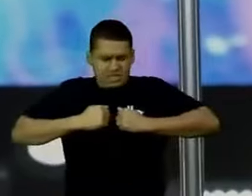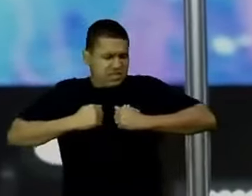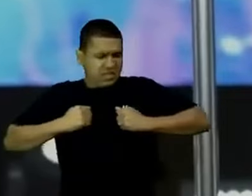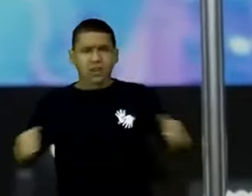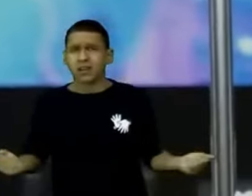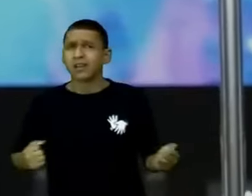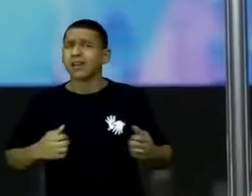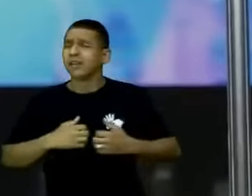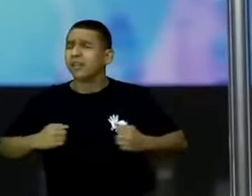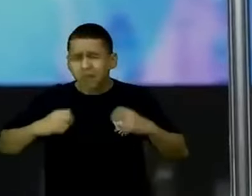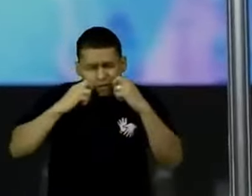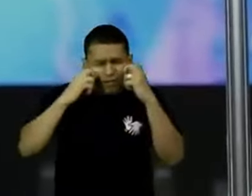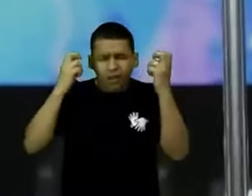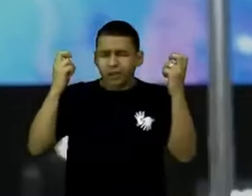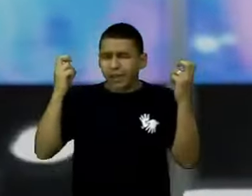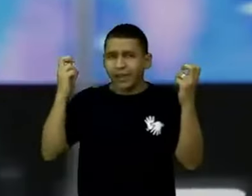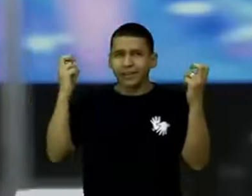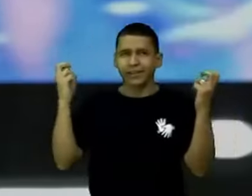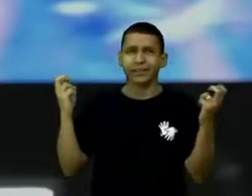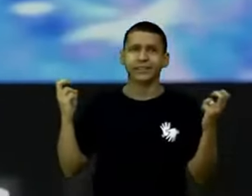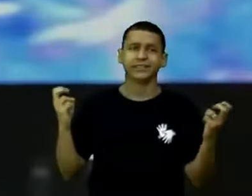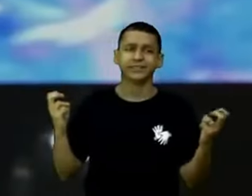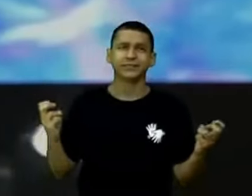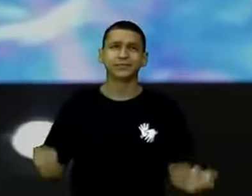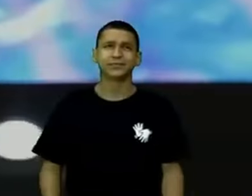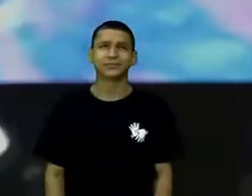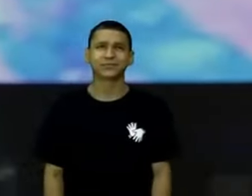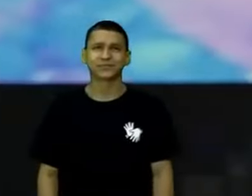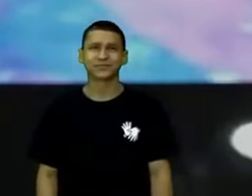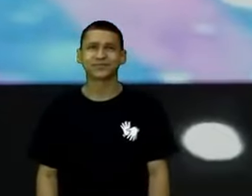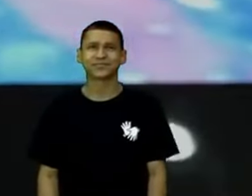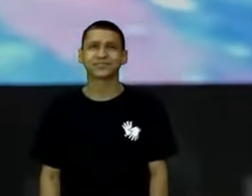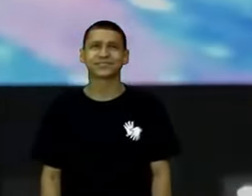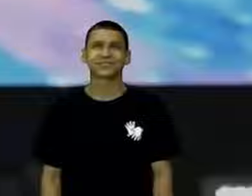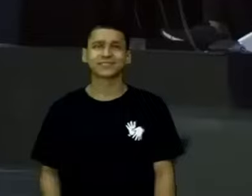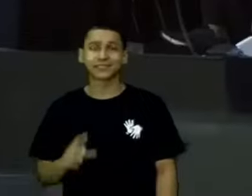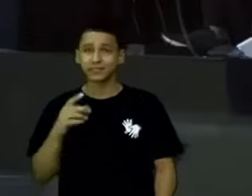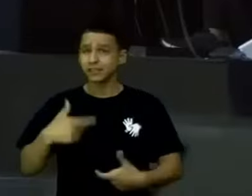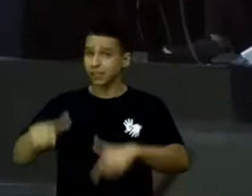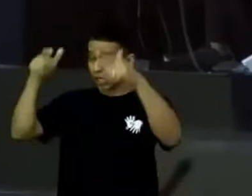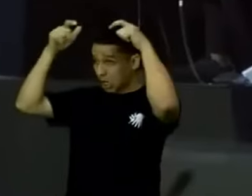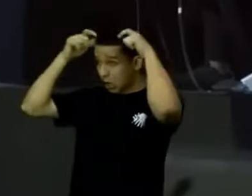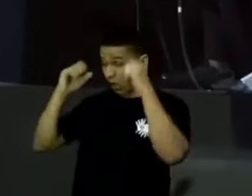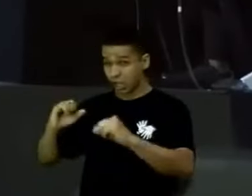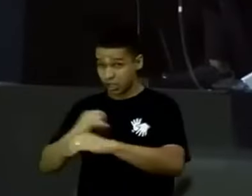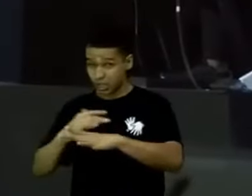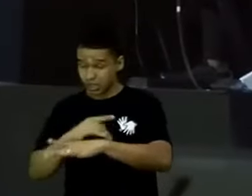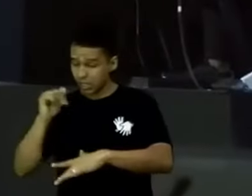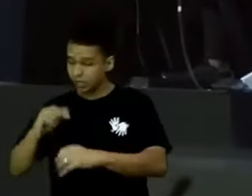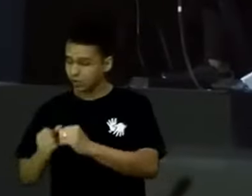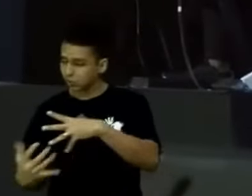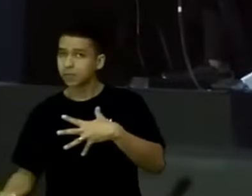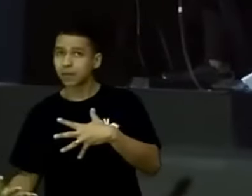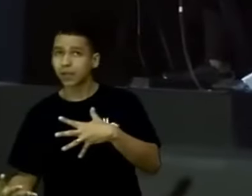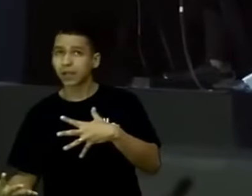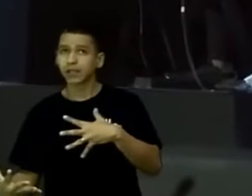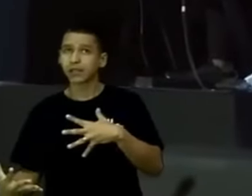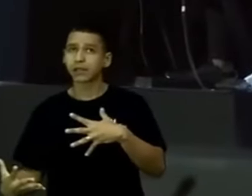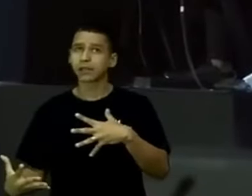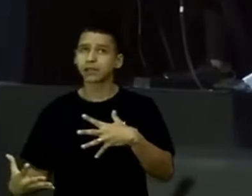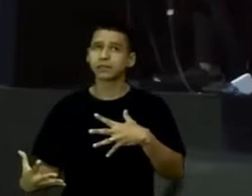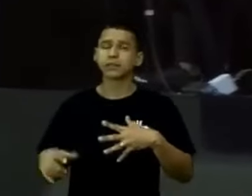fazer vergonha. Porque embora ele seja o rei da terra do milagre, ele não sabe quem ele é.